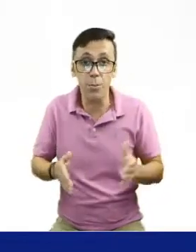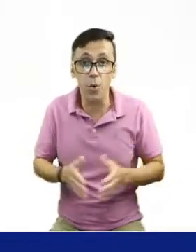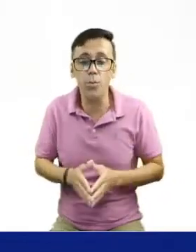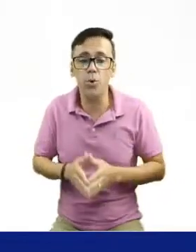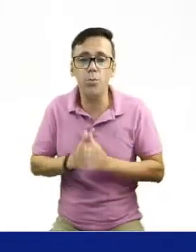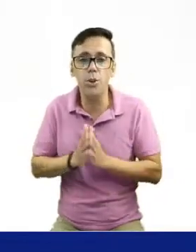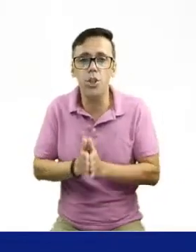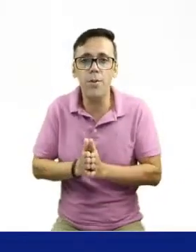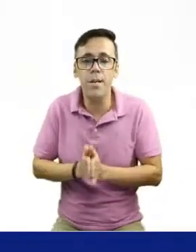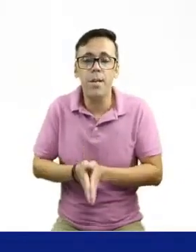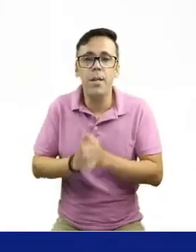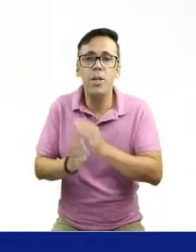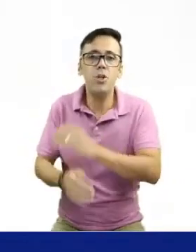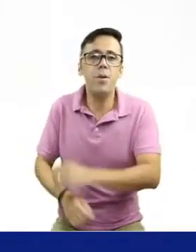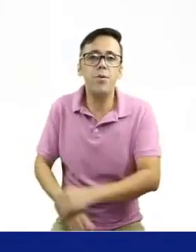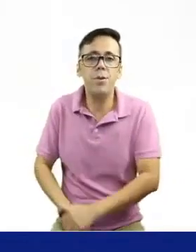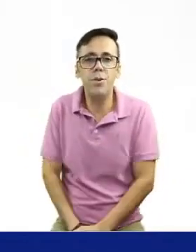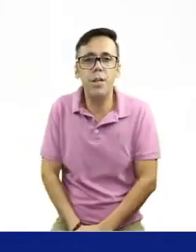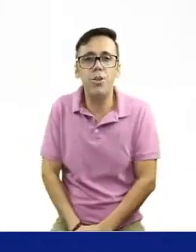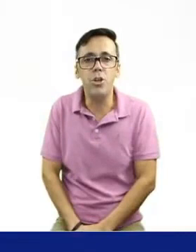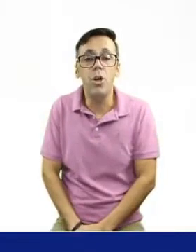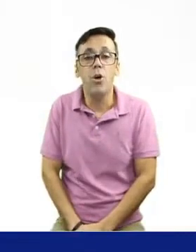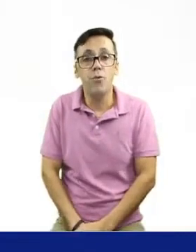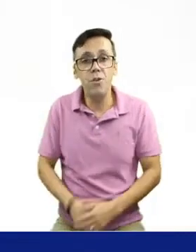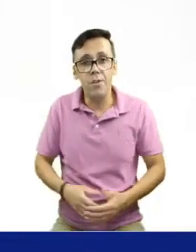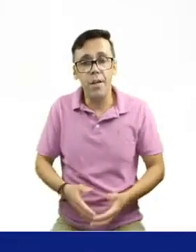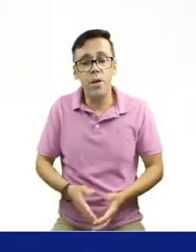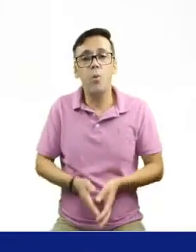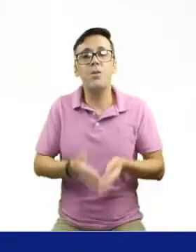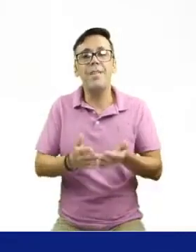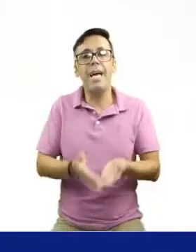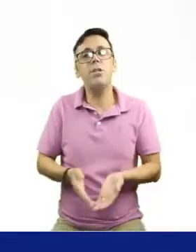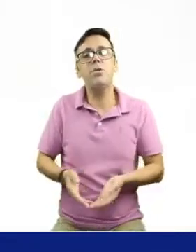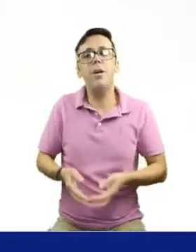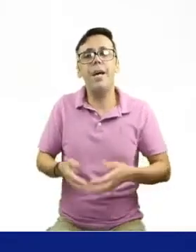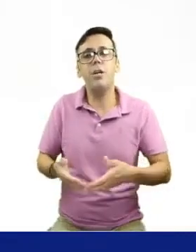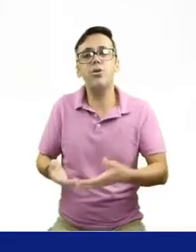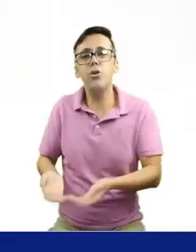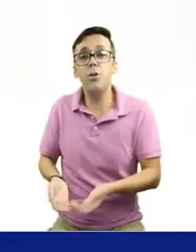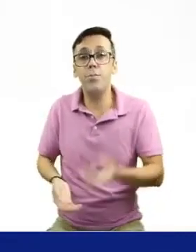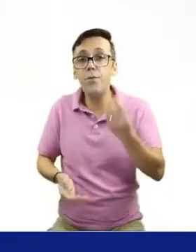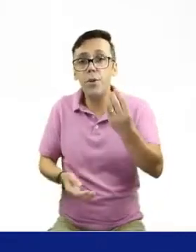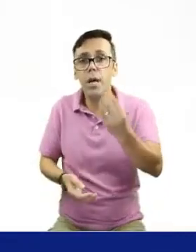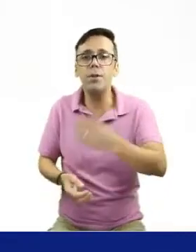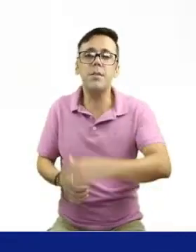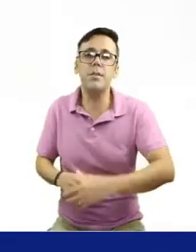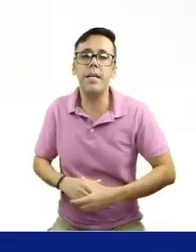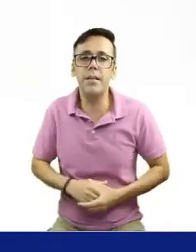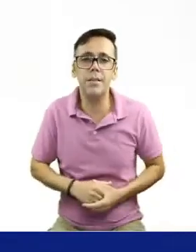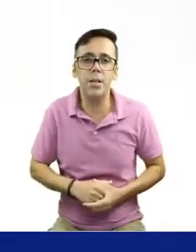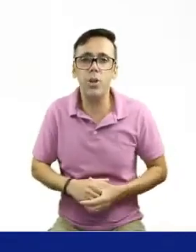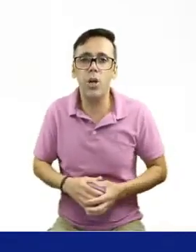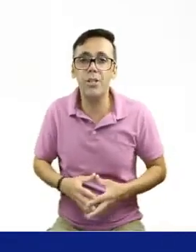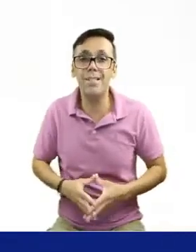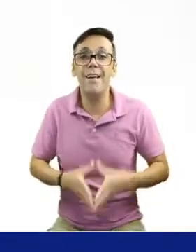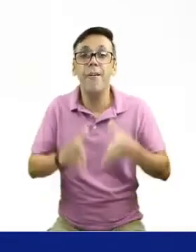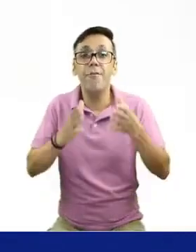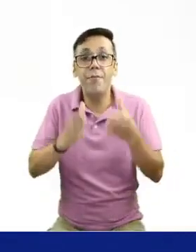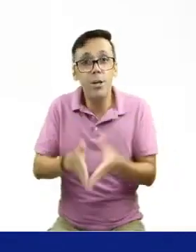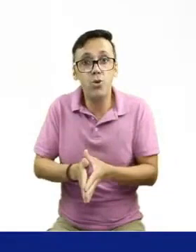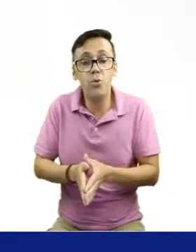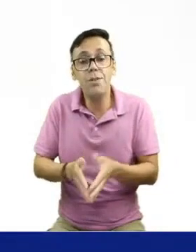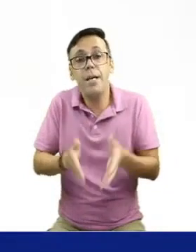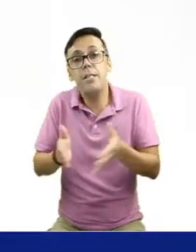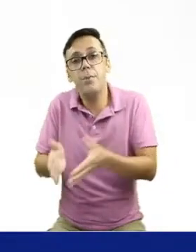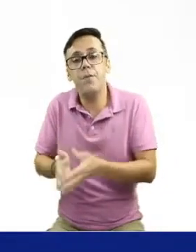ministério nos sério por tudo bonitinho e que disse para você o seguinte você como Técnico em radiologia profissional das técnicas radiológicas